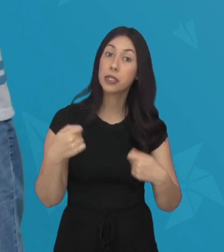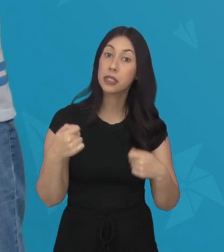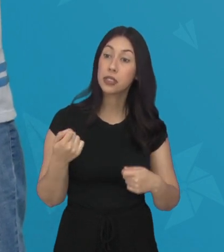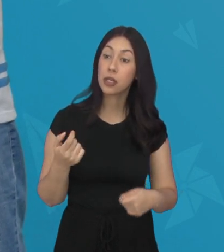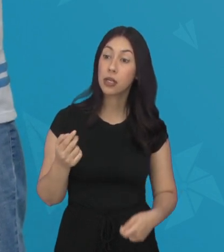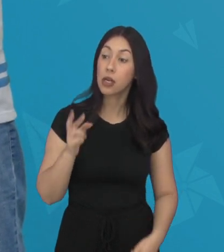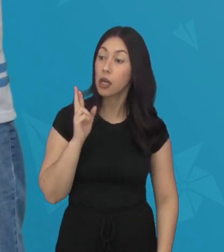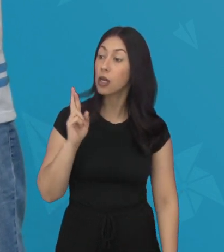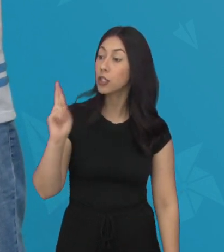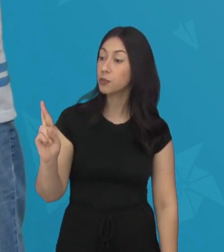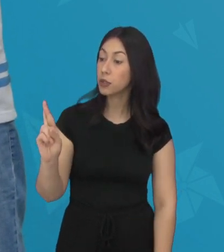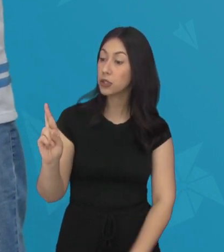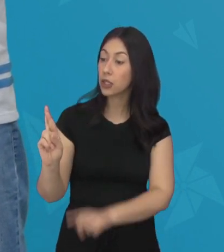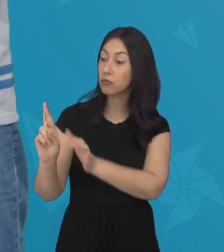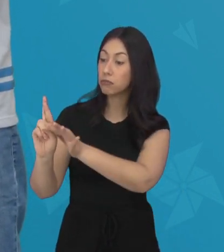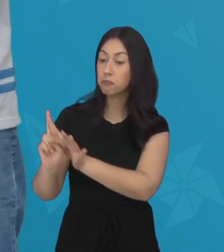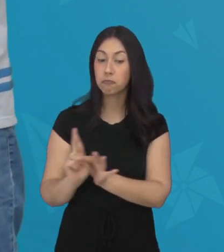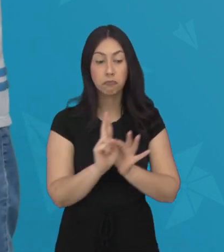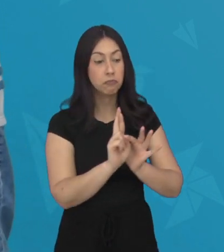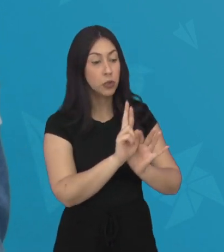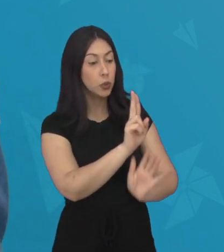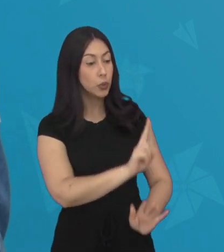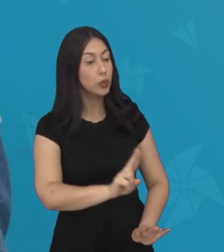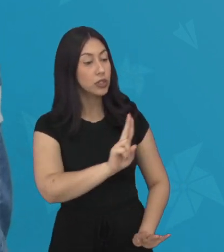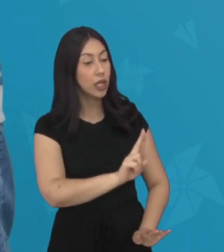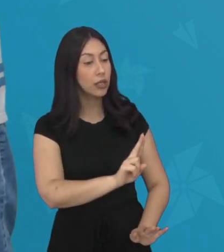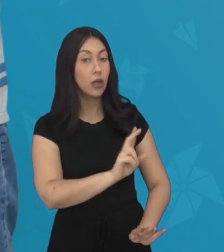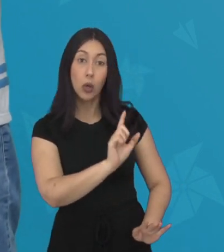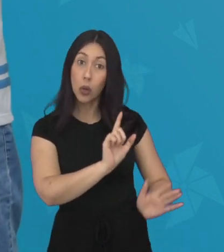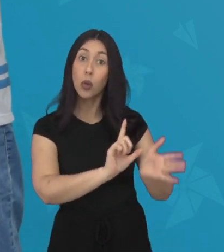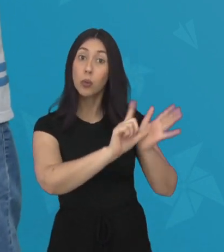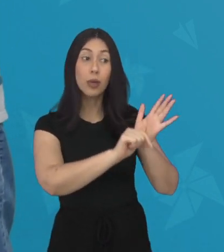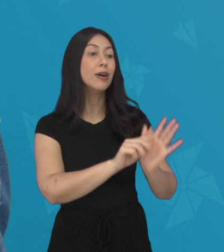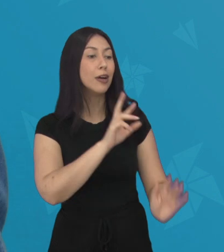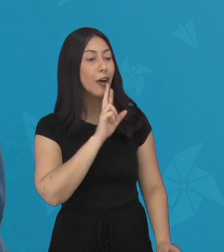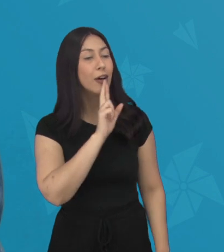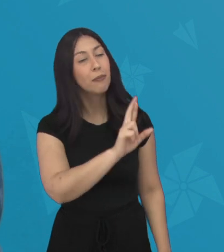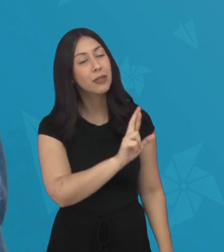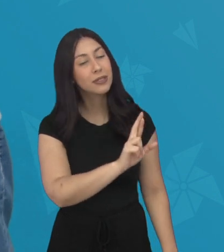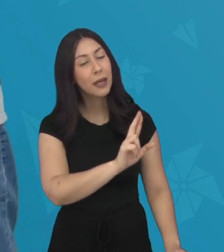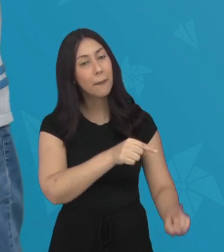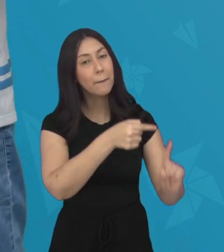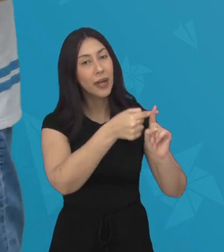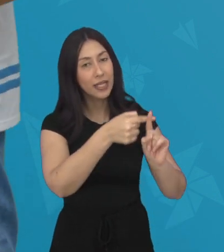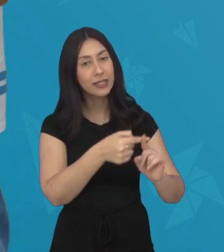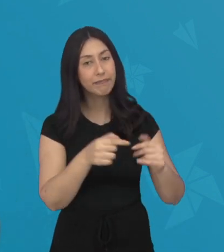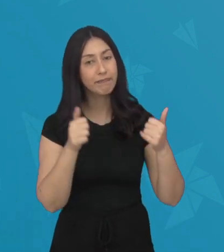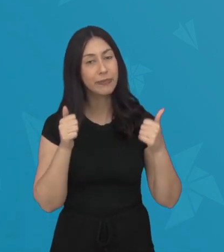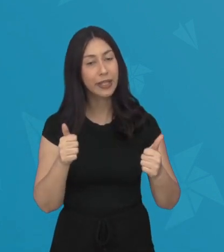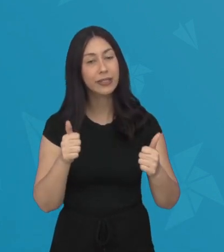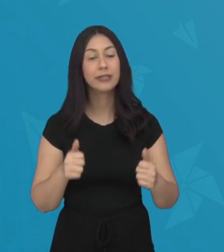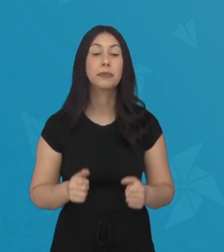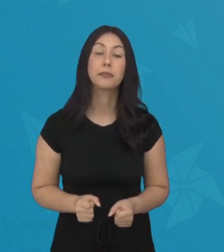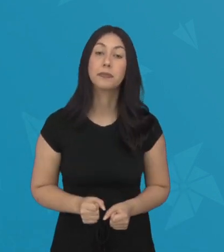precisar dessa resposta final para você continuar o exercício de alguma outra maneira, de repente ele pede uma outra coisa, tudo